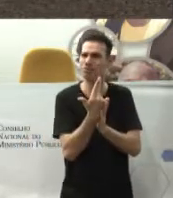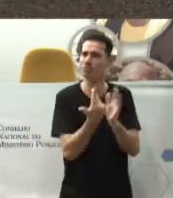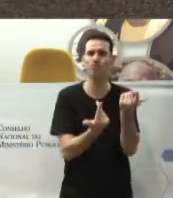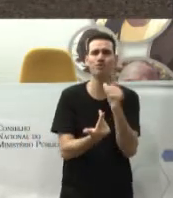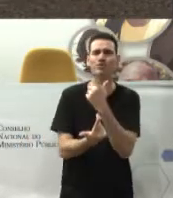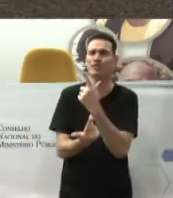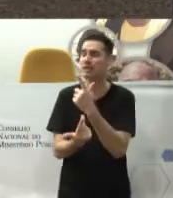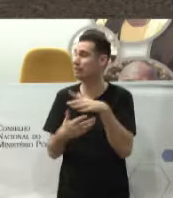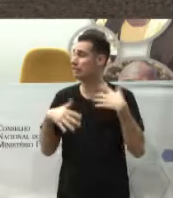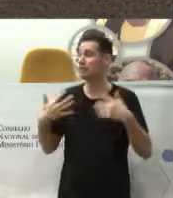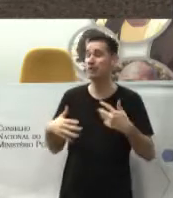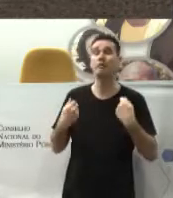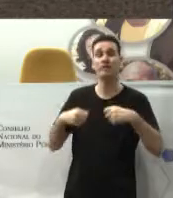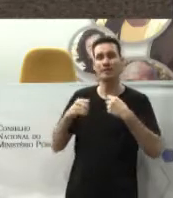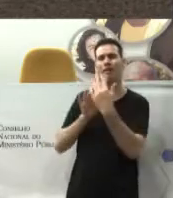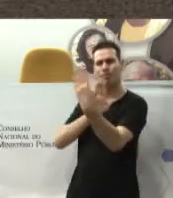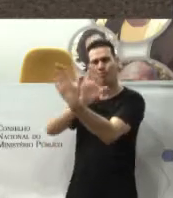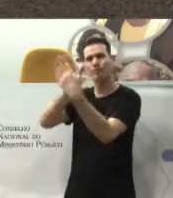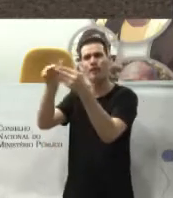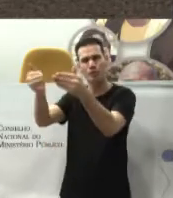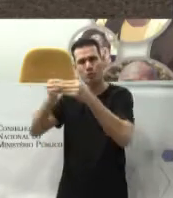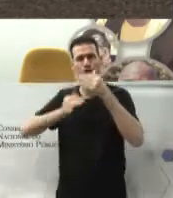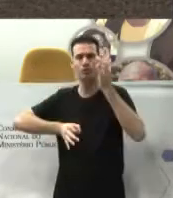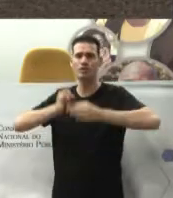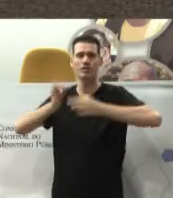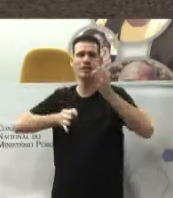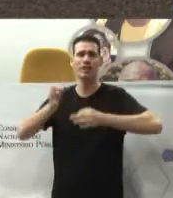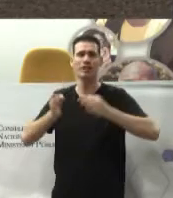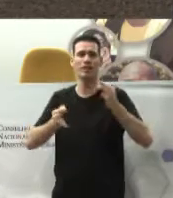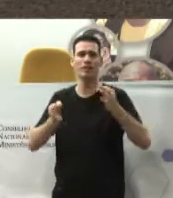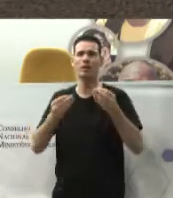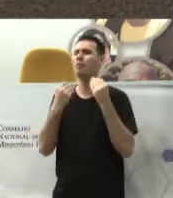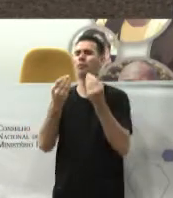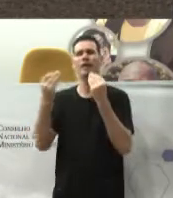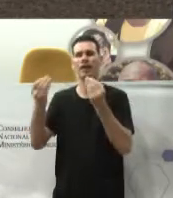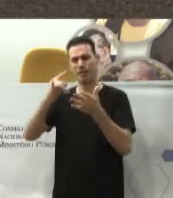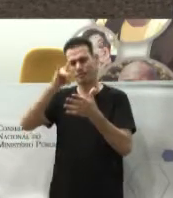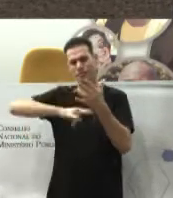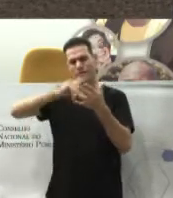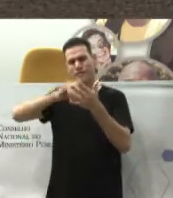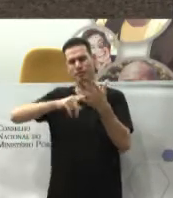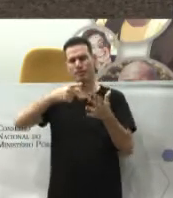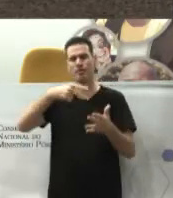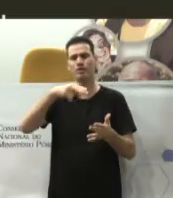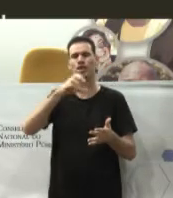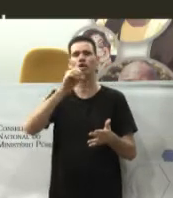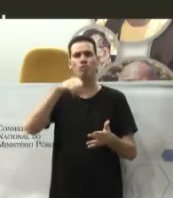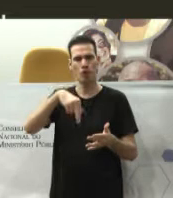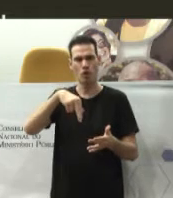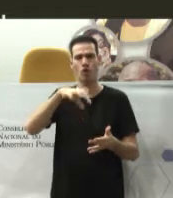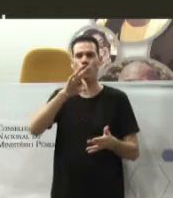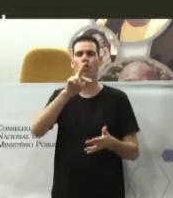Para que prontuário? Se essas pessoas não vão voltar. Então, a fila não existia.